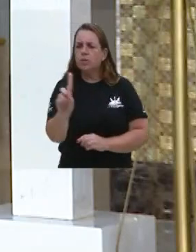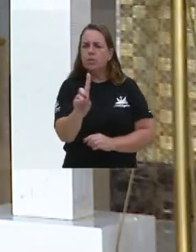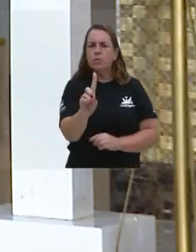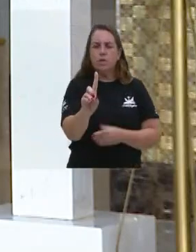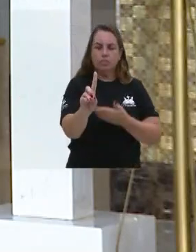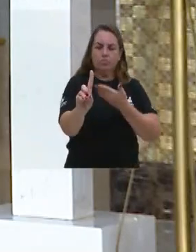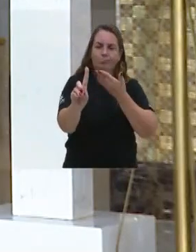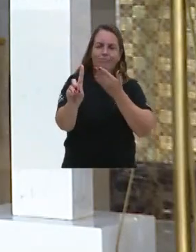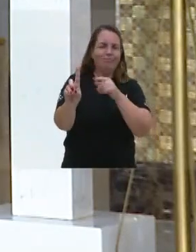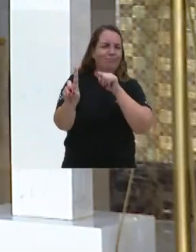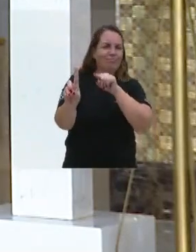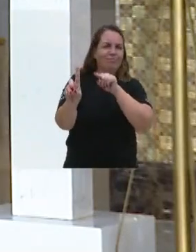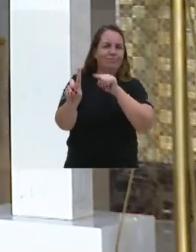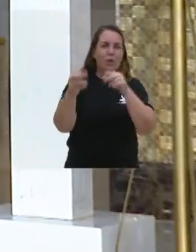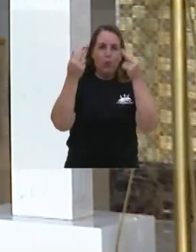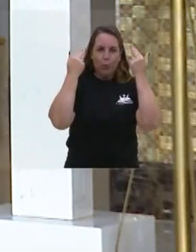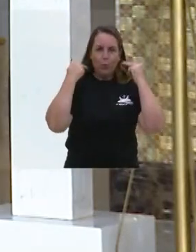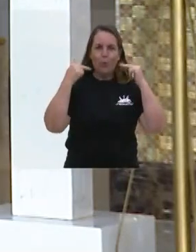o Cordeiro de Deus.